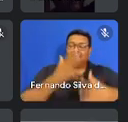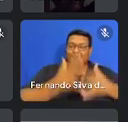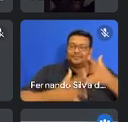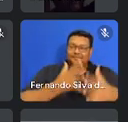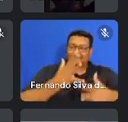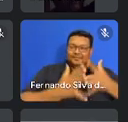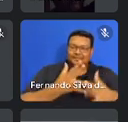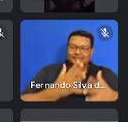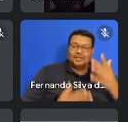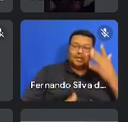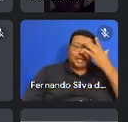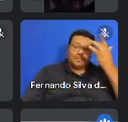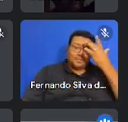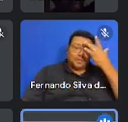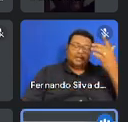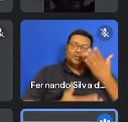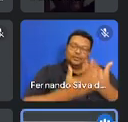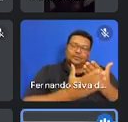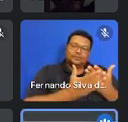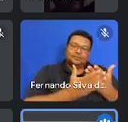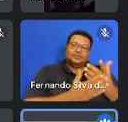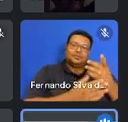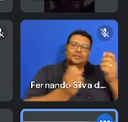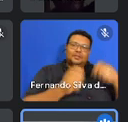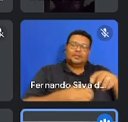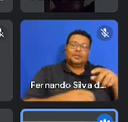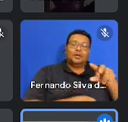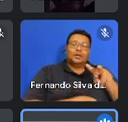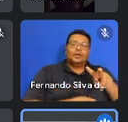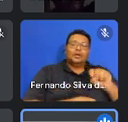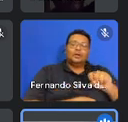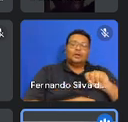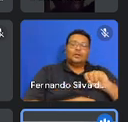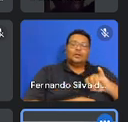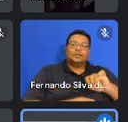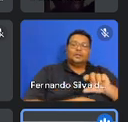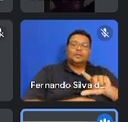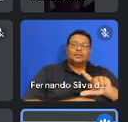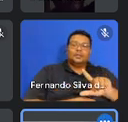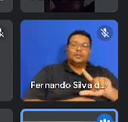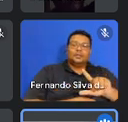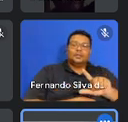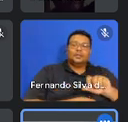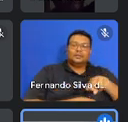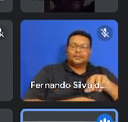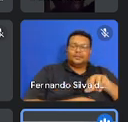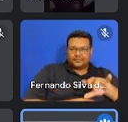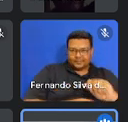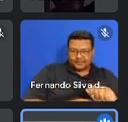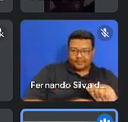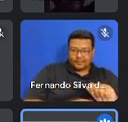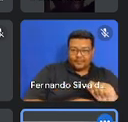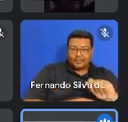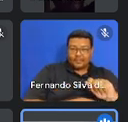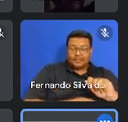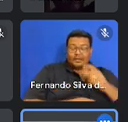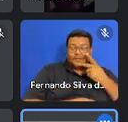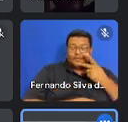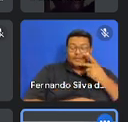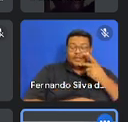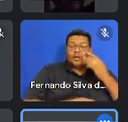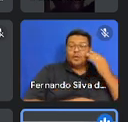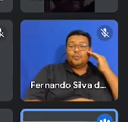Viu, viu, viu, Silvânia? Você tem que me dizer exatamente em que passo você não